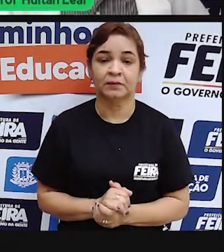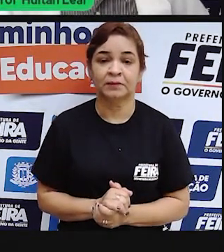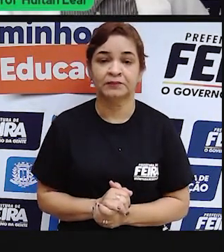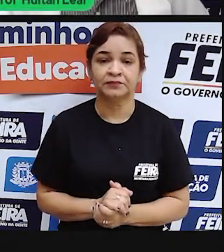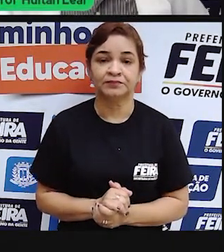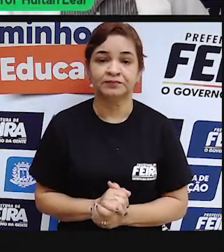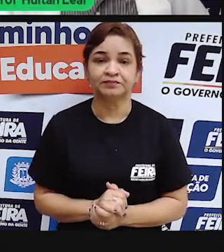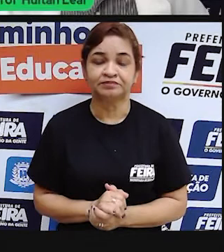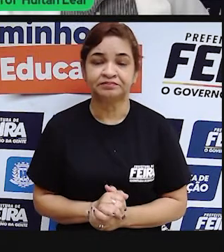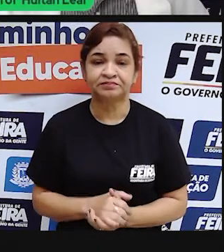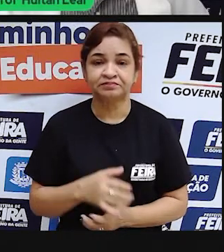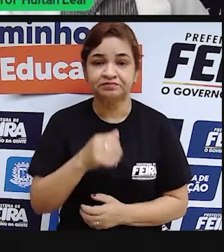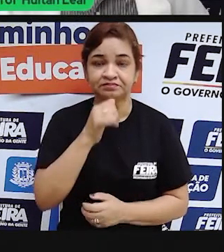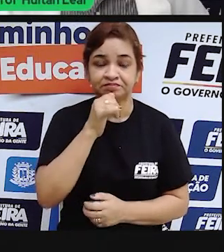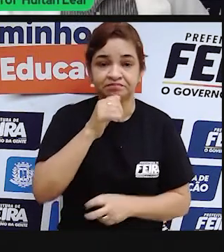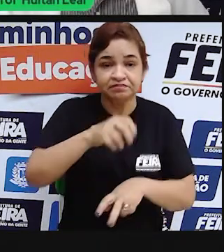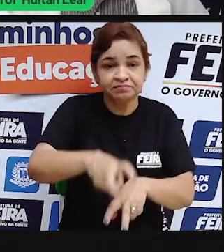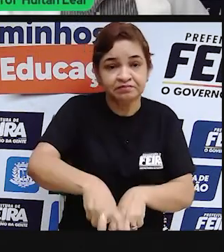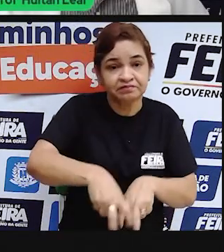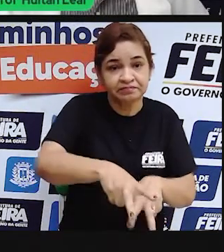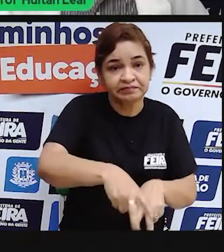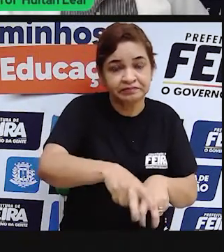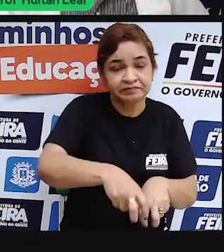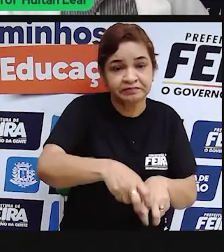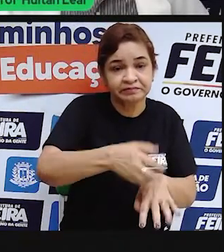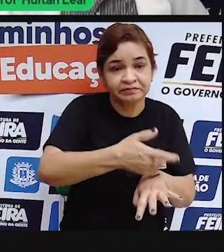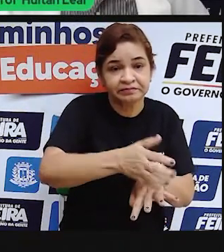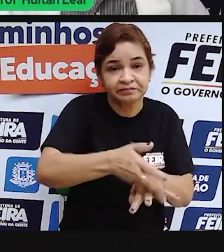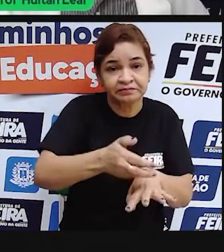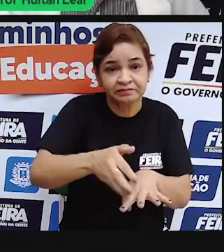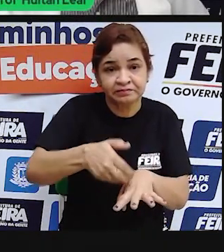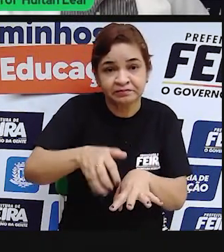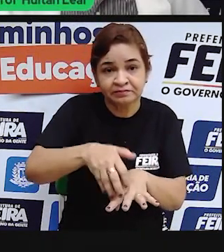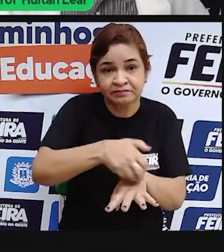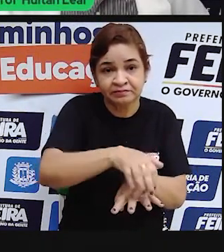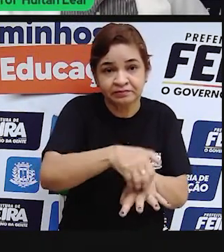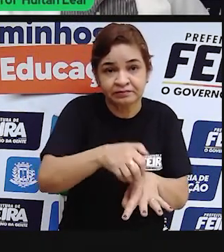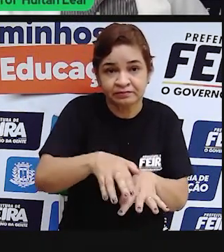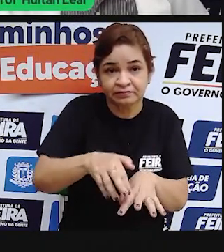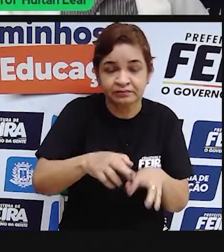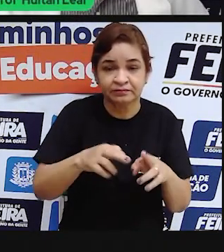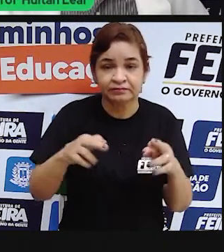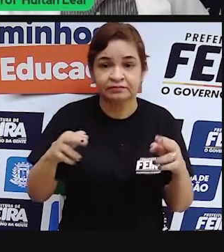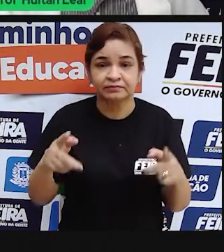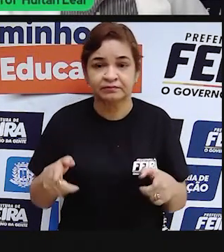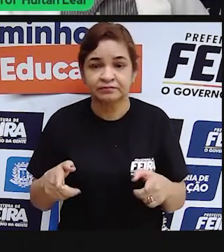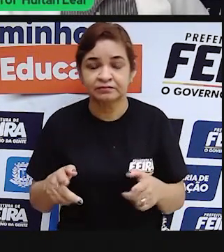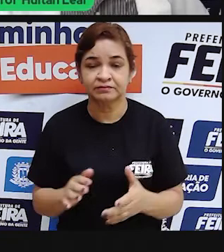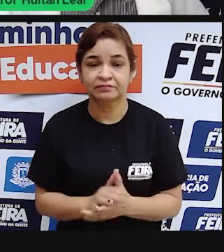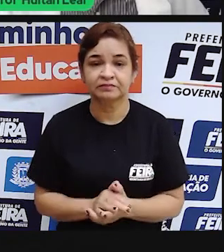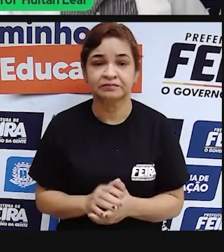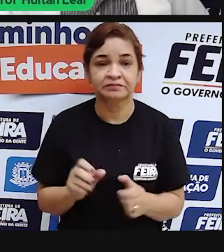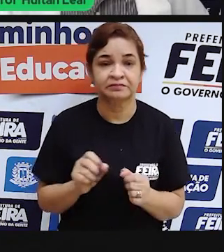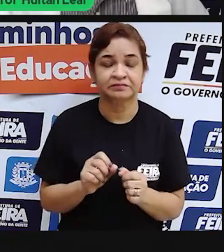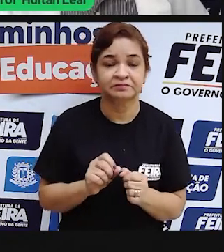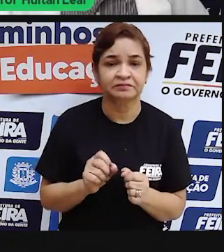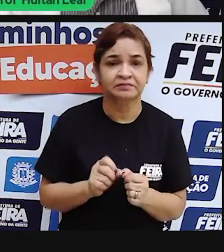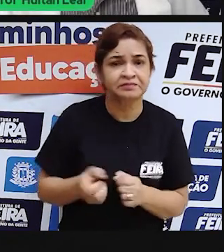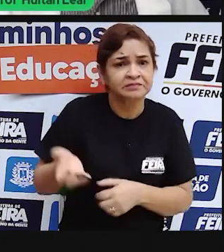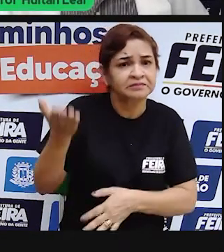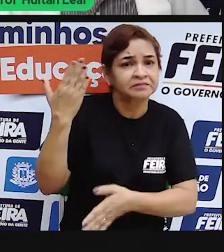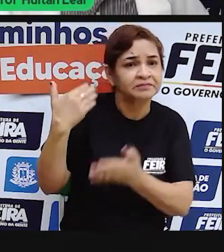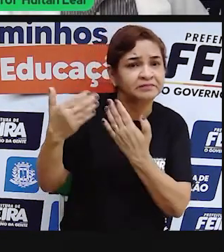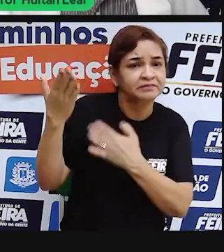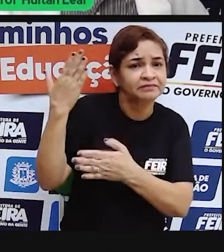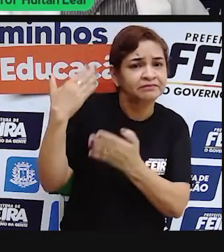em uma escavação arqueológica, por exemplo. Um objeto confeccionado por um povo